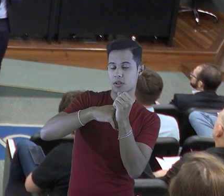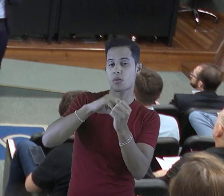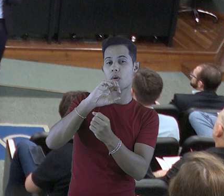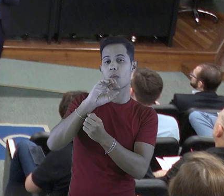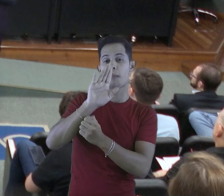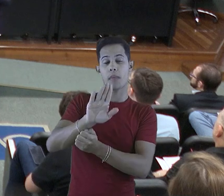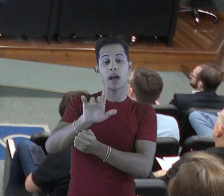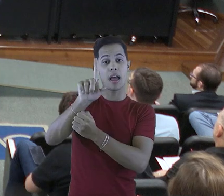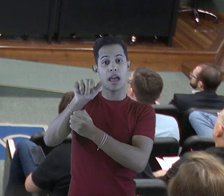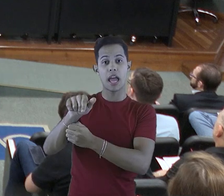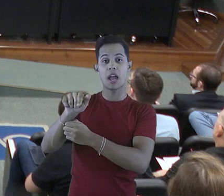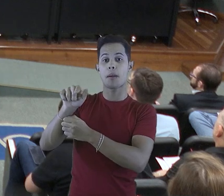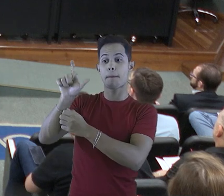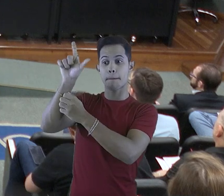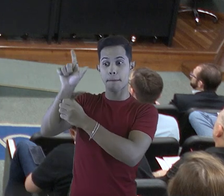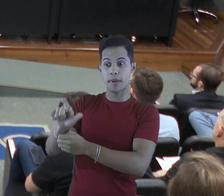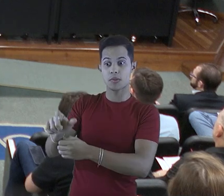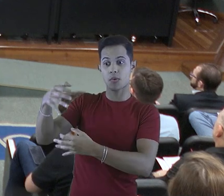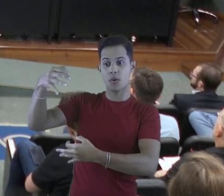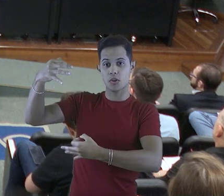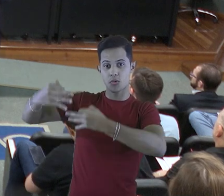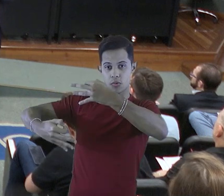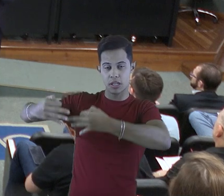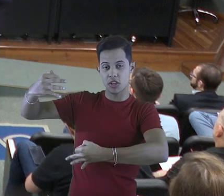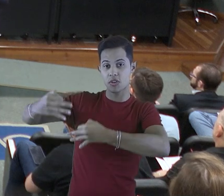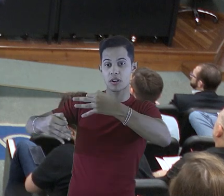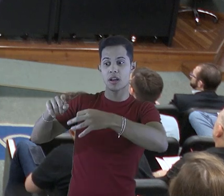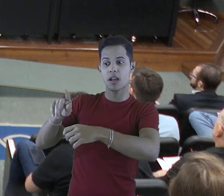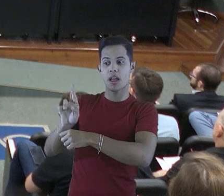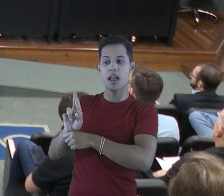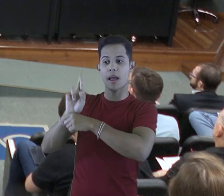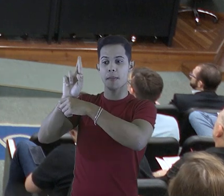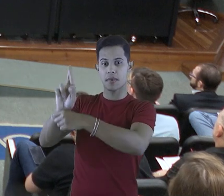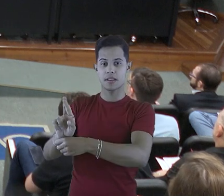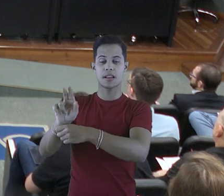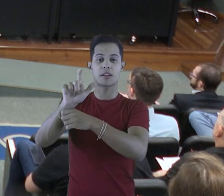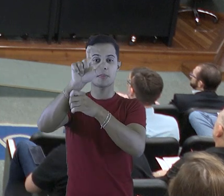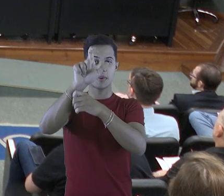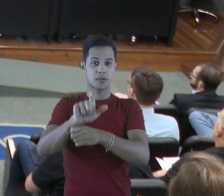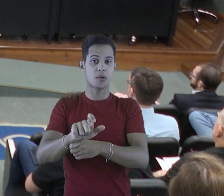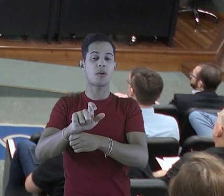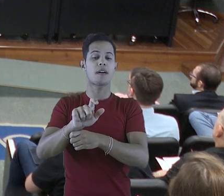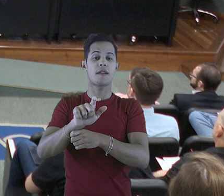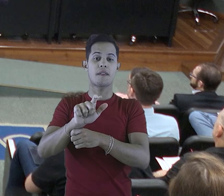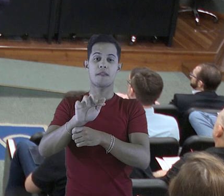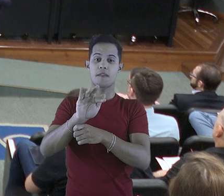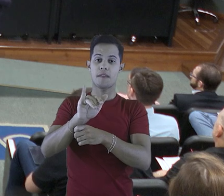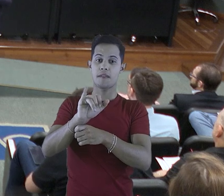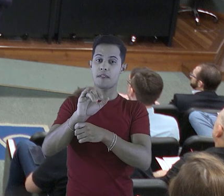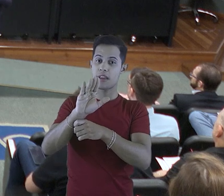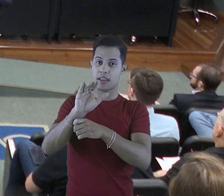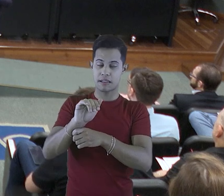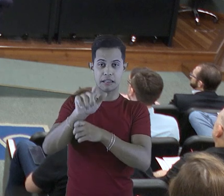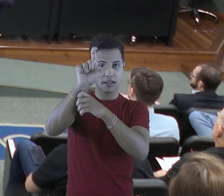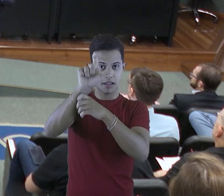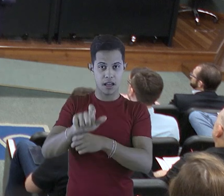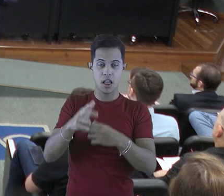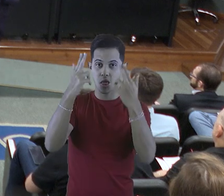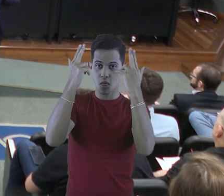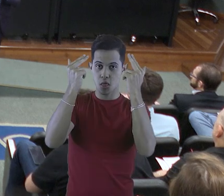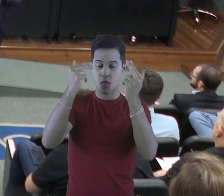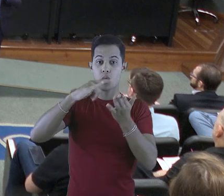como são de pessoas jurídicas, e essas pessoas jurídicas são representadas por pessoas físicas, todos esses